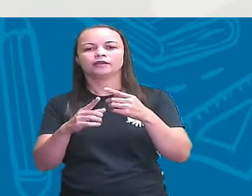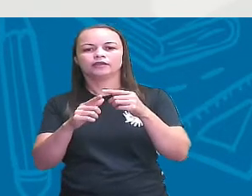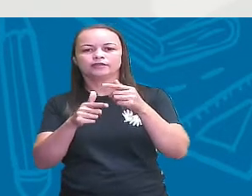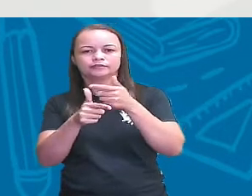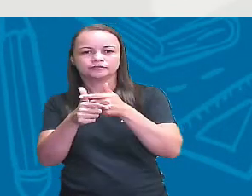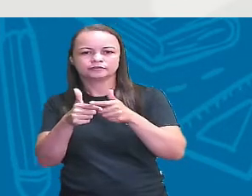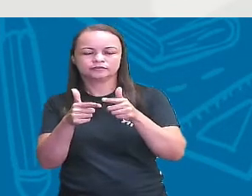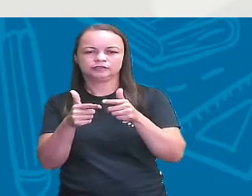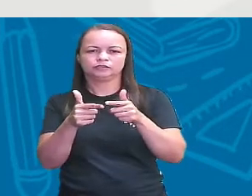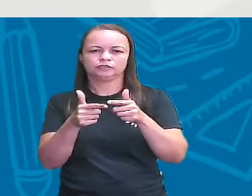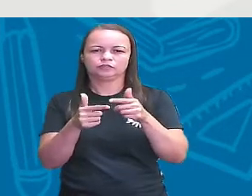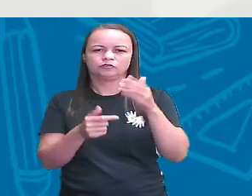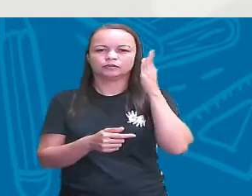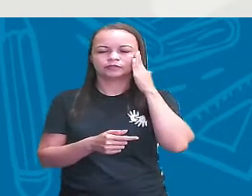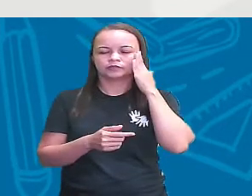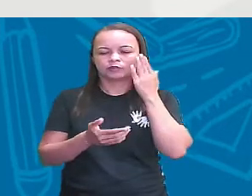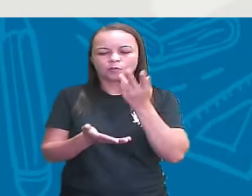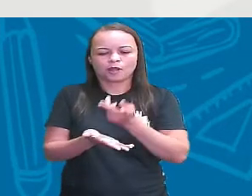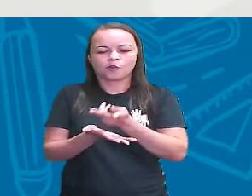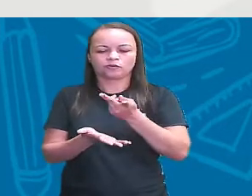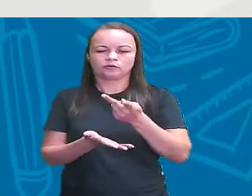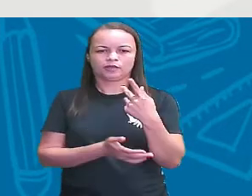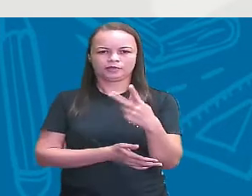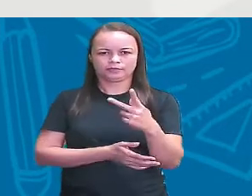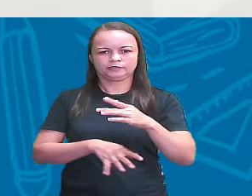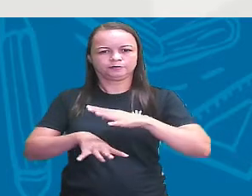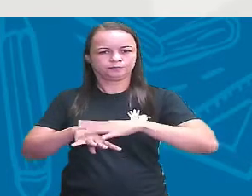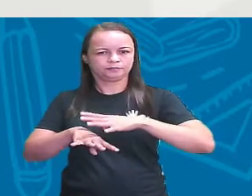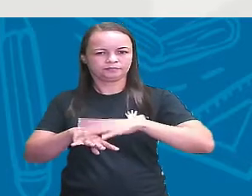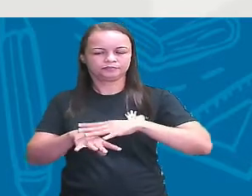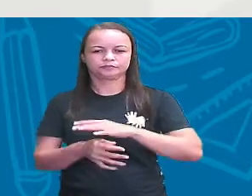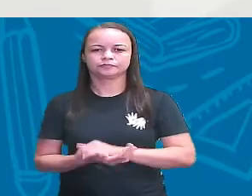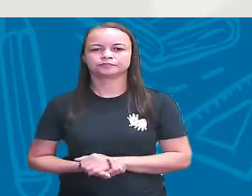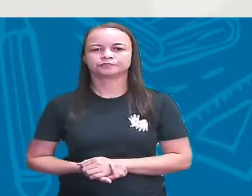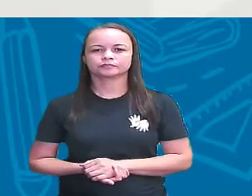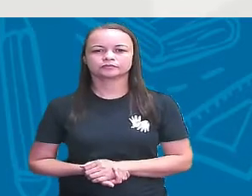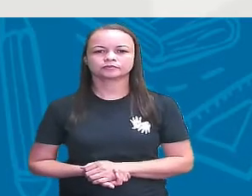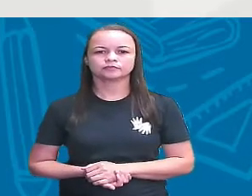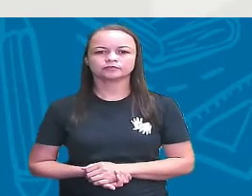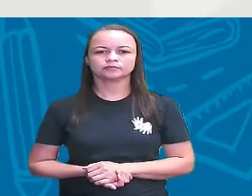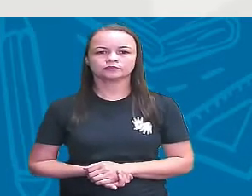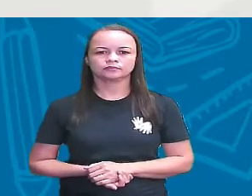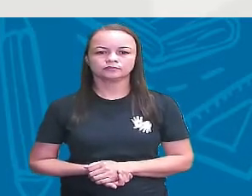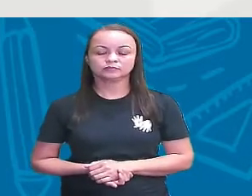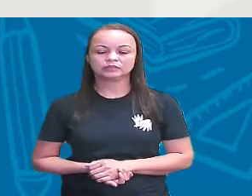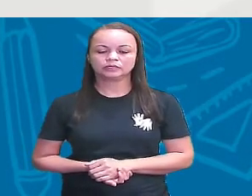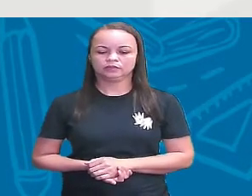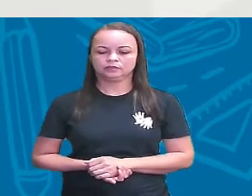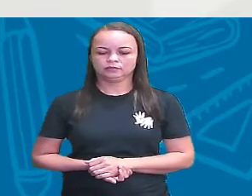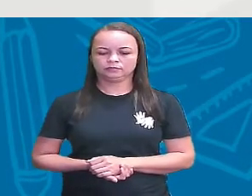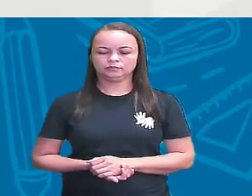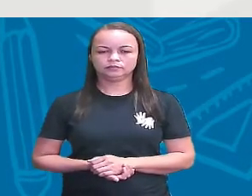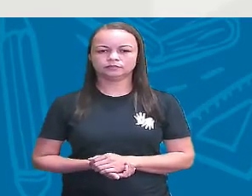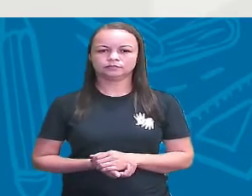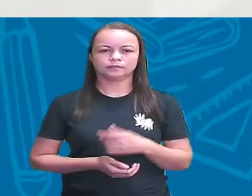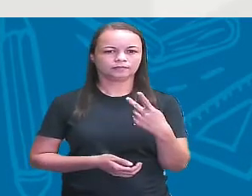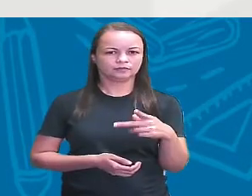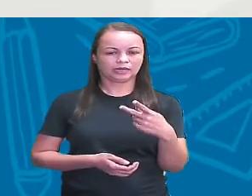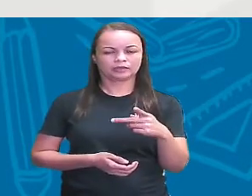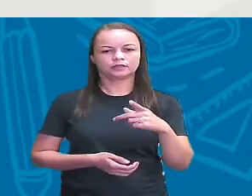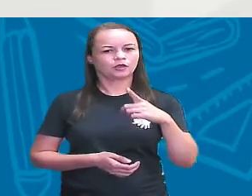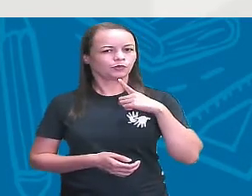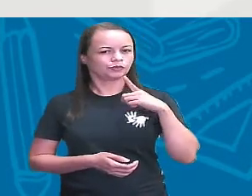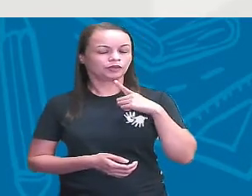isso acontece nos problemas matemáticos. Então, vamos lá. Olha só. Aqui